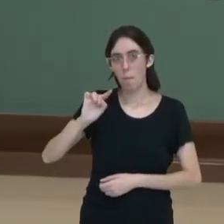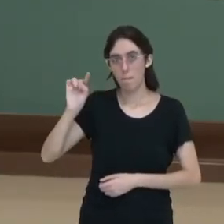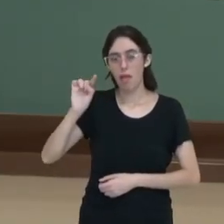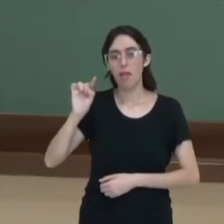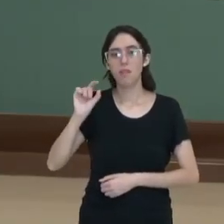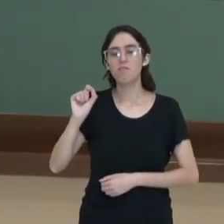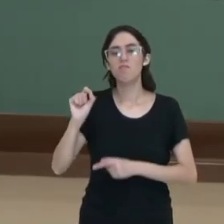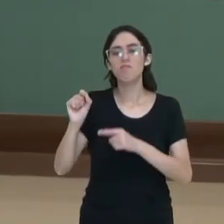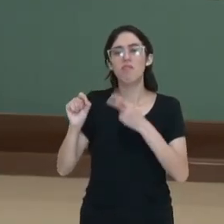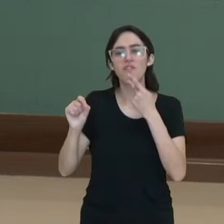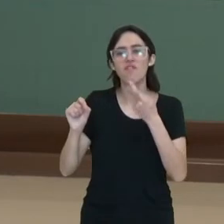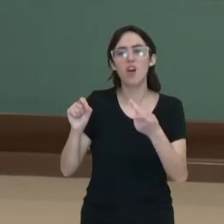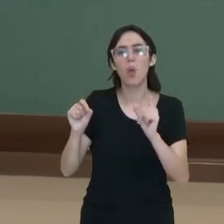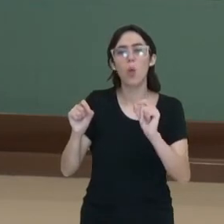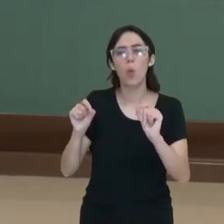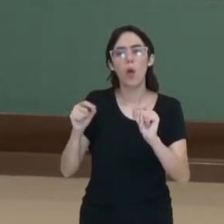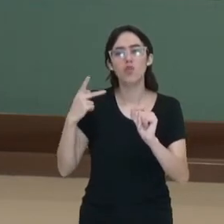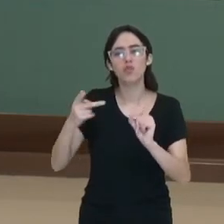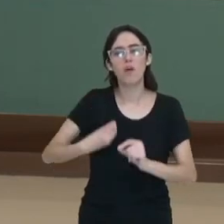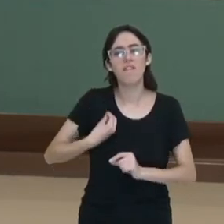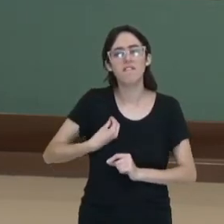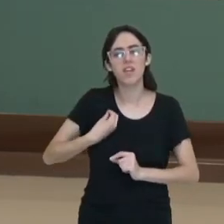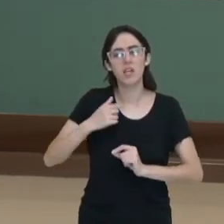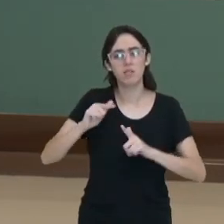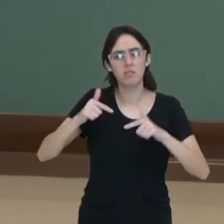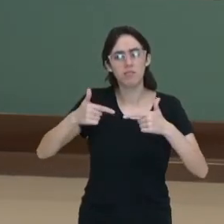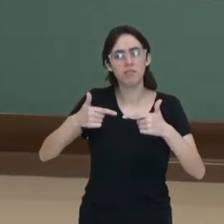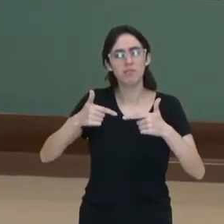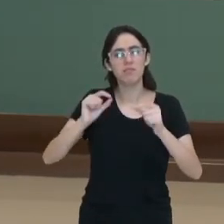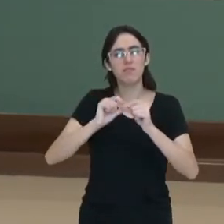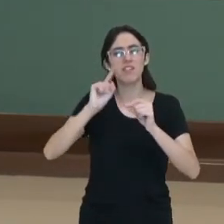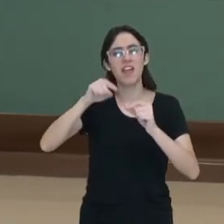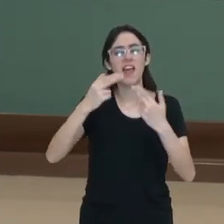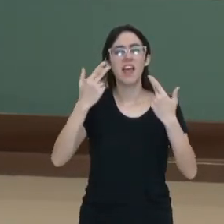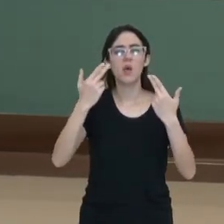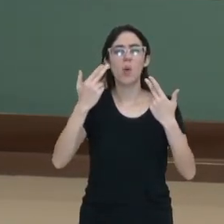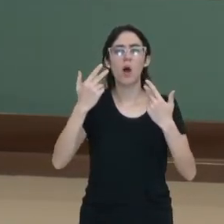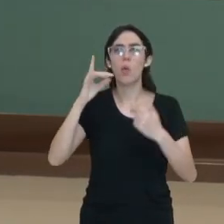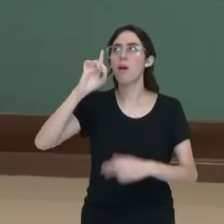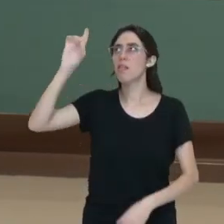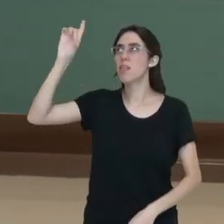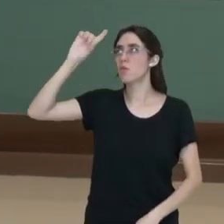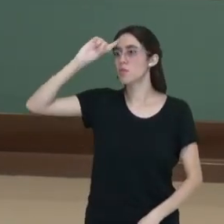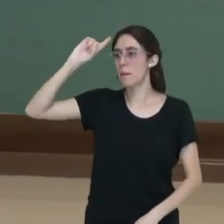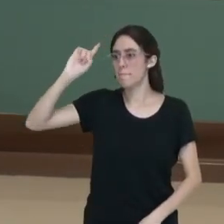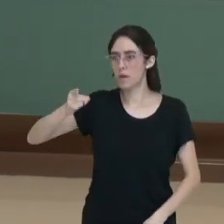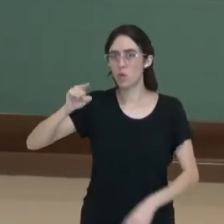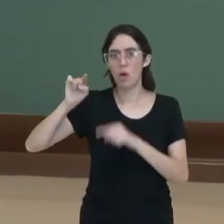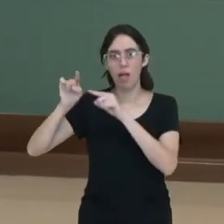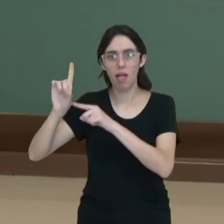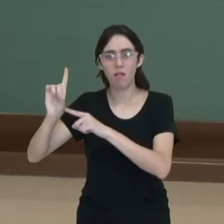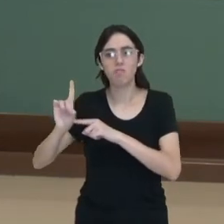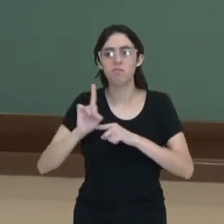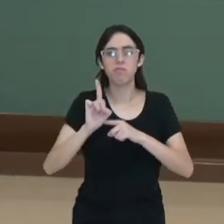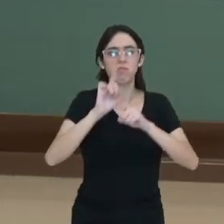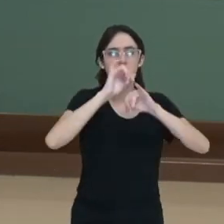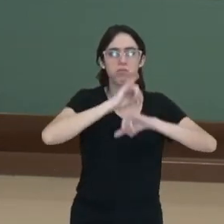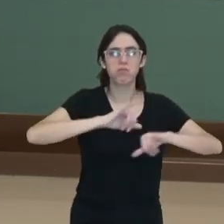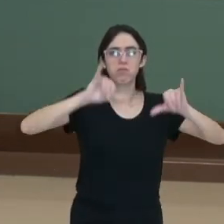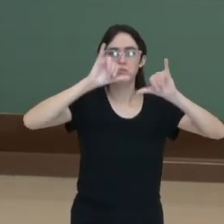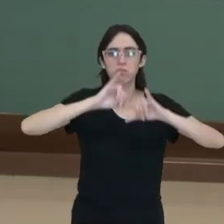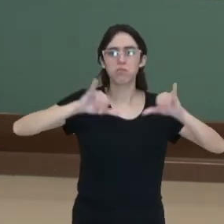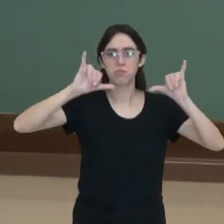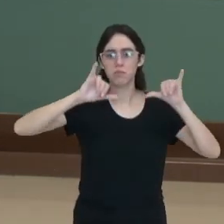disse, fez ou aprovou durante seu tempo como mensageiro de Deus. Então, as mensagens deixadas pelo